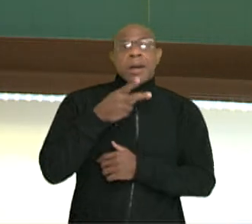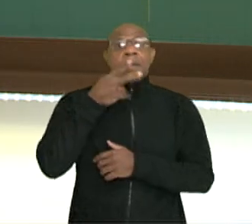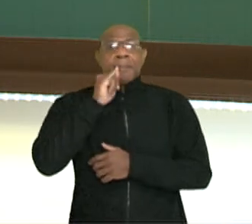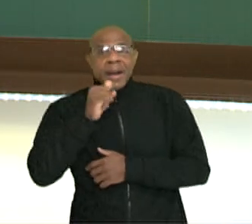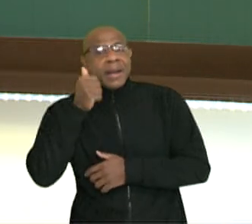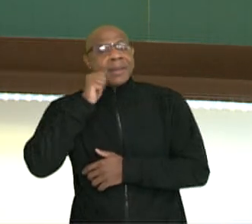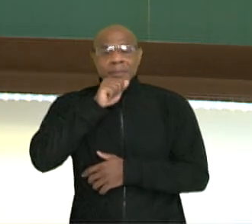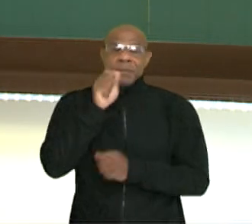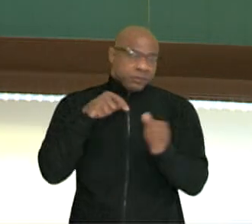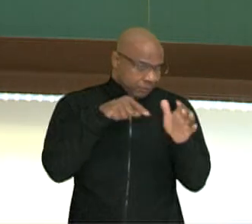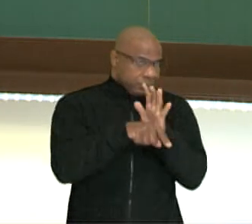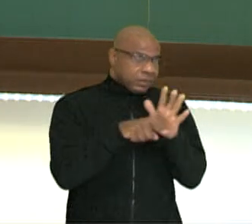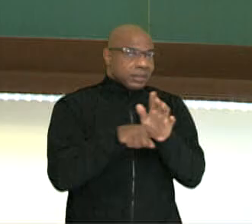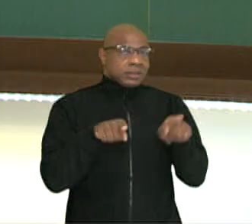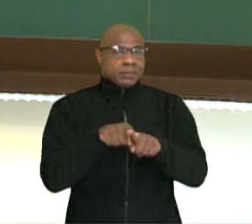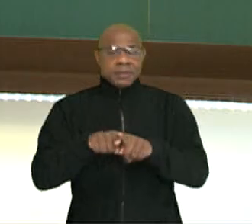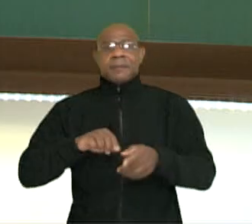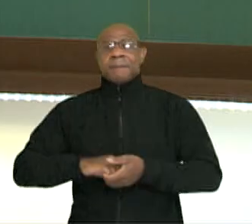por diante.